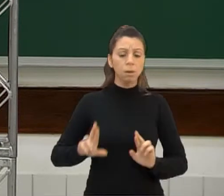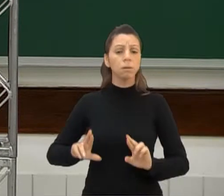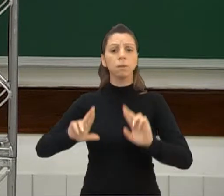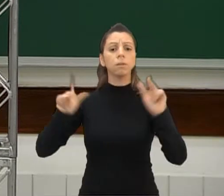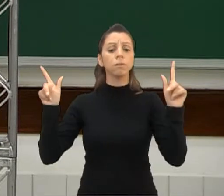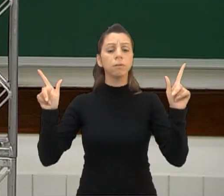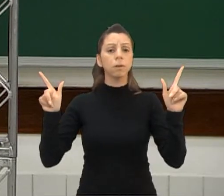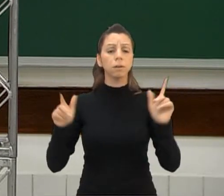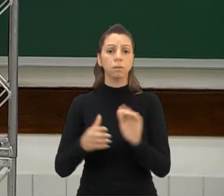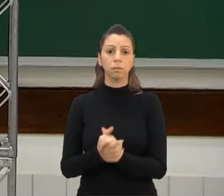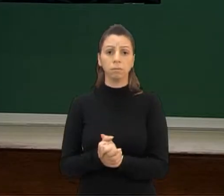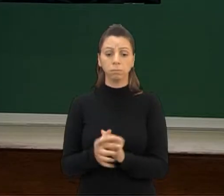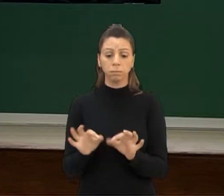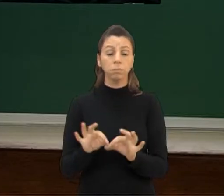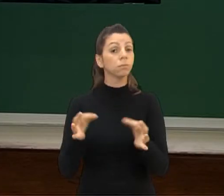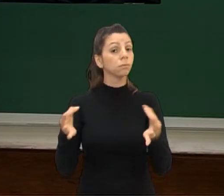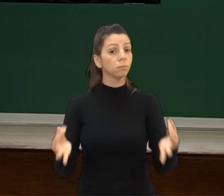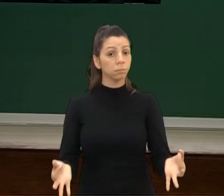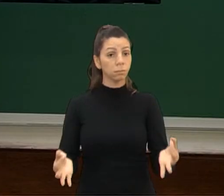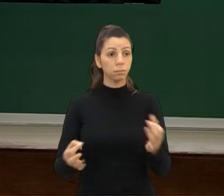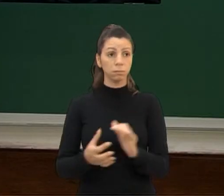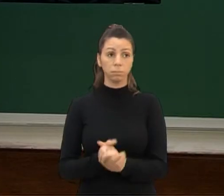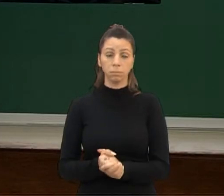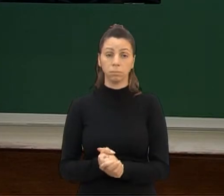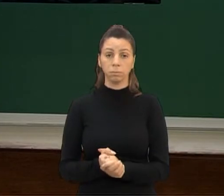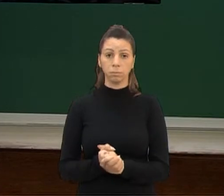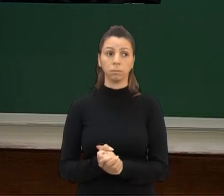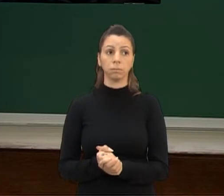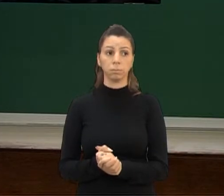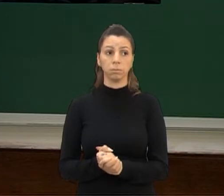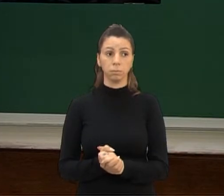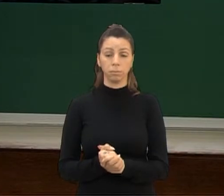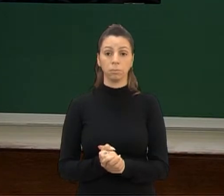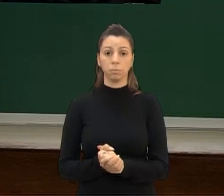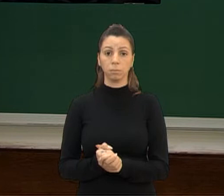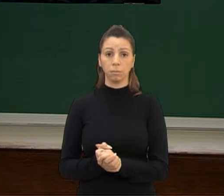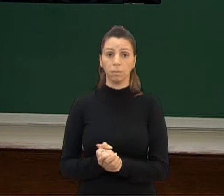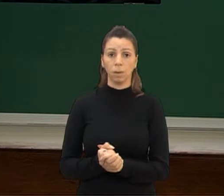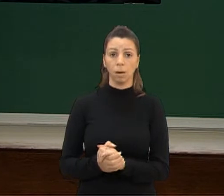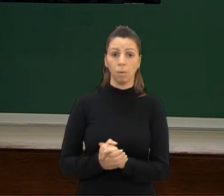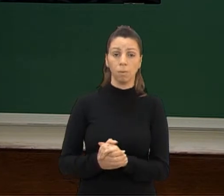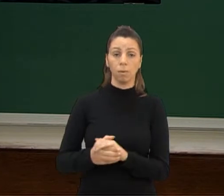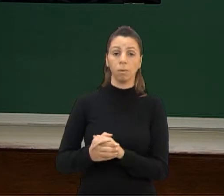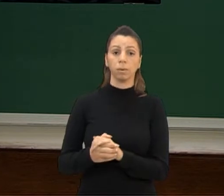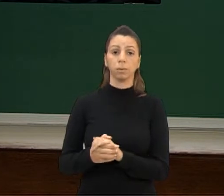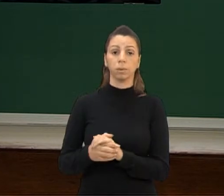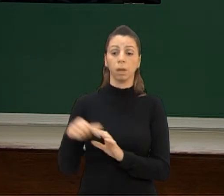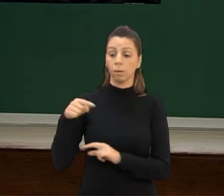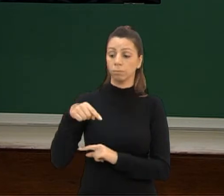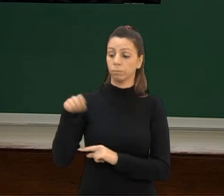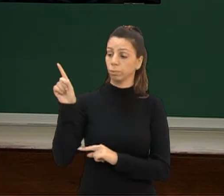quê? Porque a gente tem um acento que faz com que